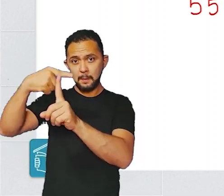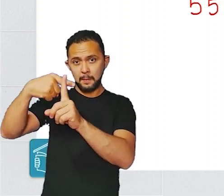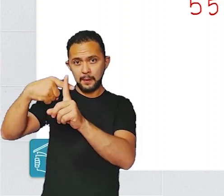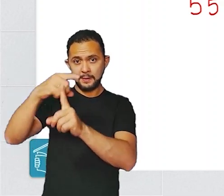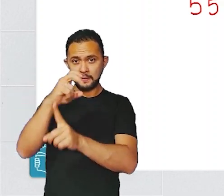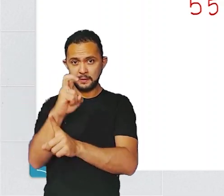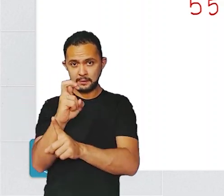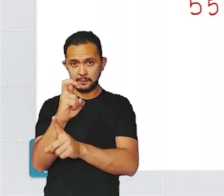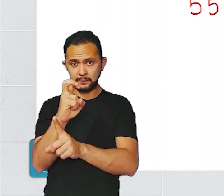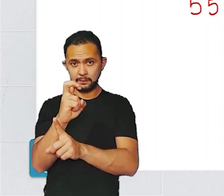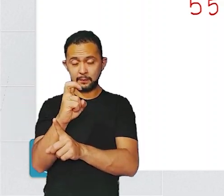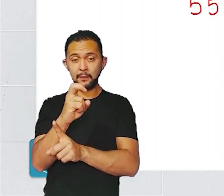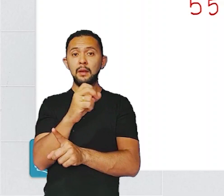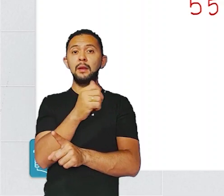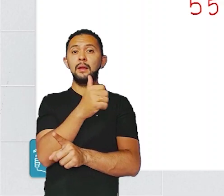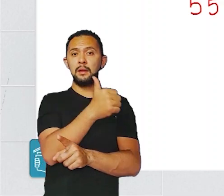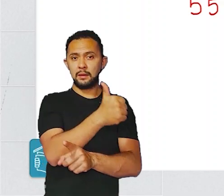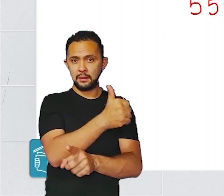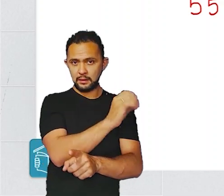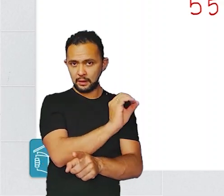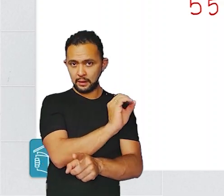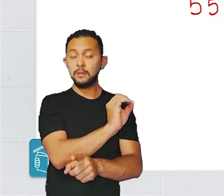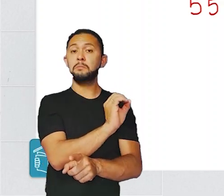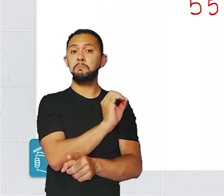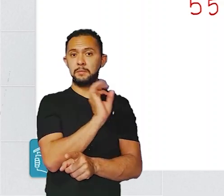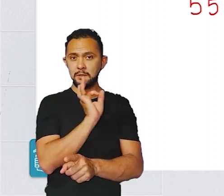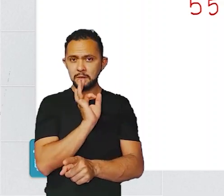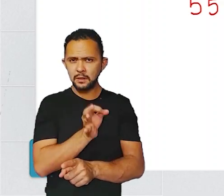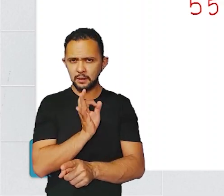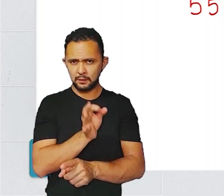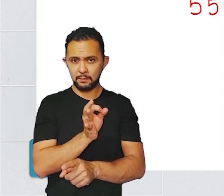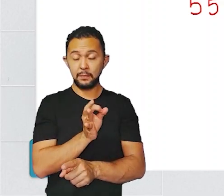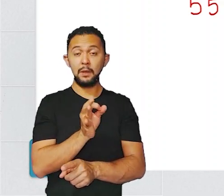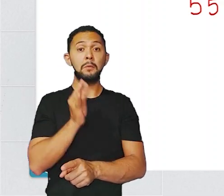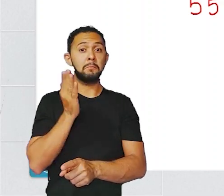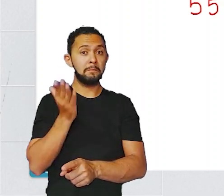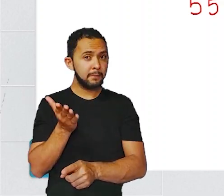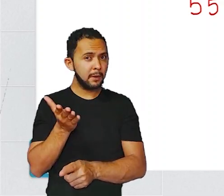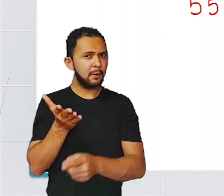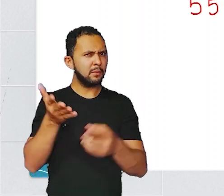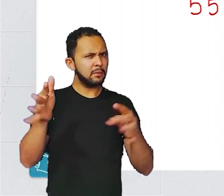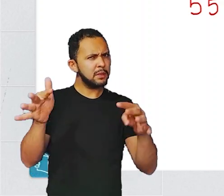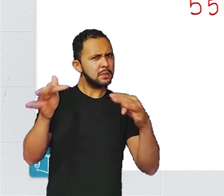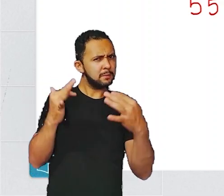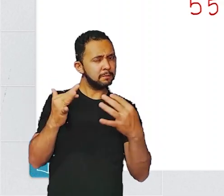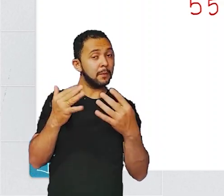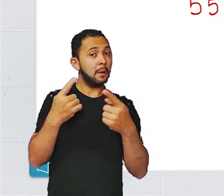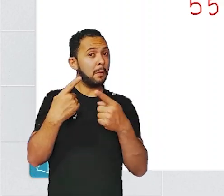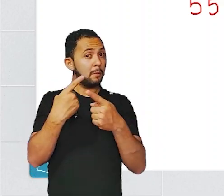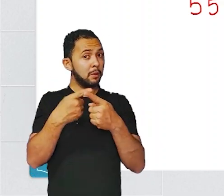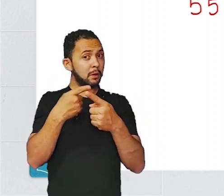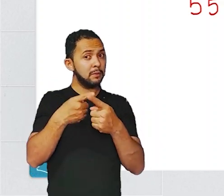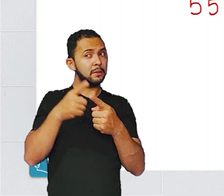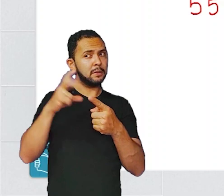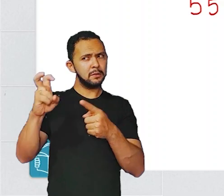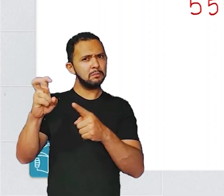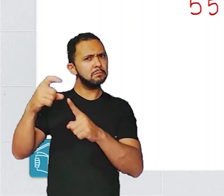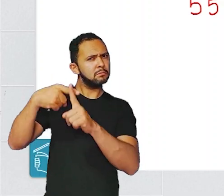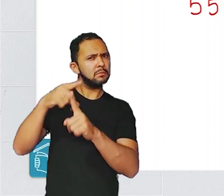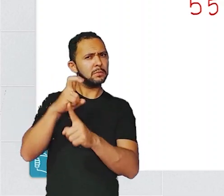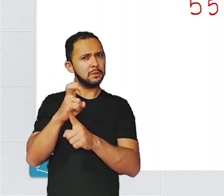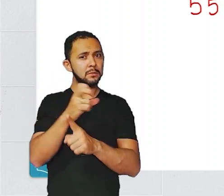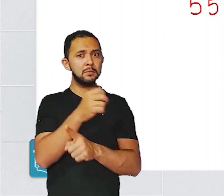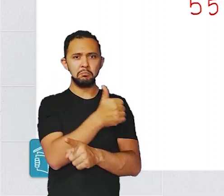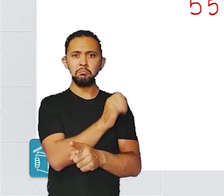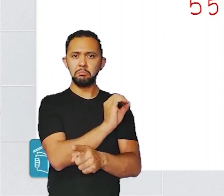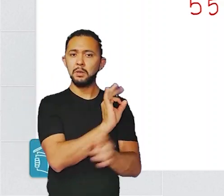é igual a quanto? É igual a 10. Agora, por incrível que pareça, isso funciona. E preste atenção. Você somou os algarismos, deu